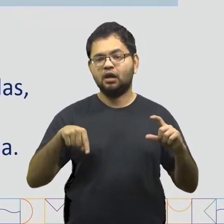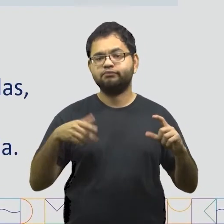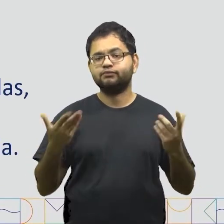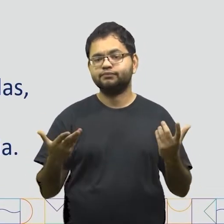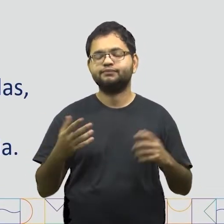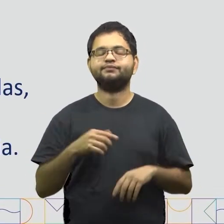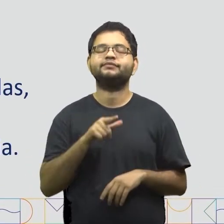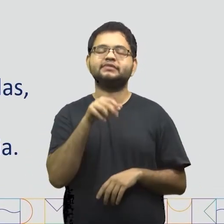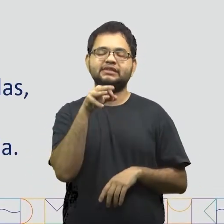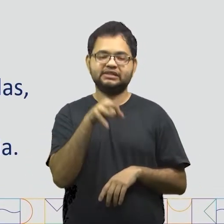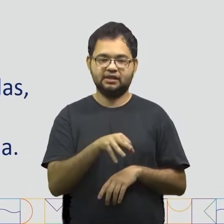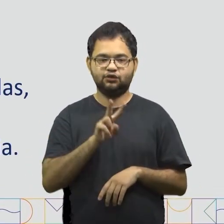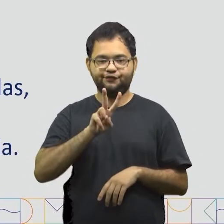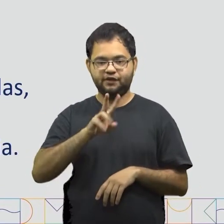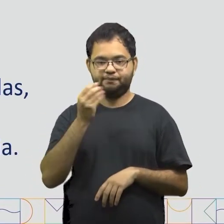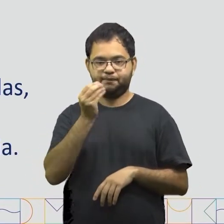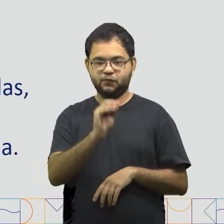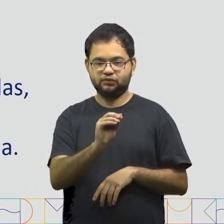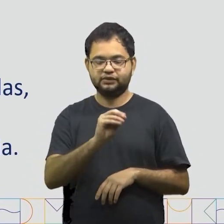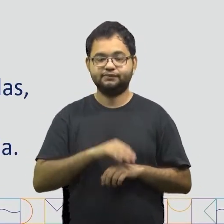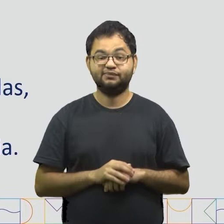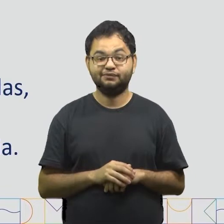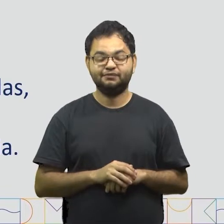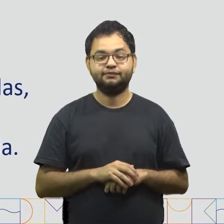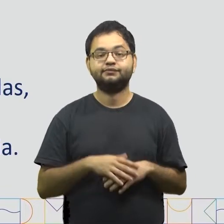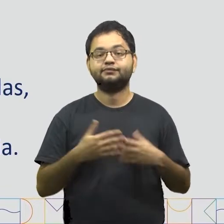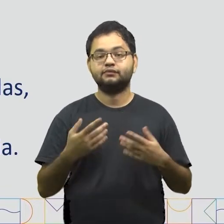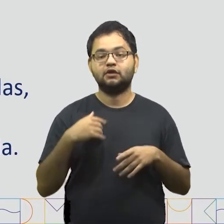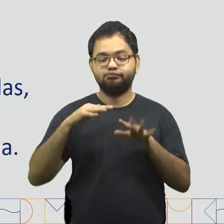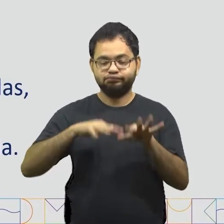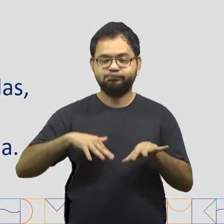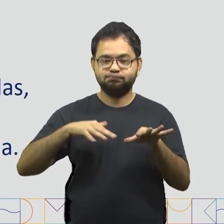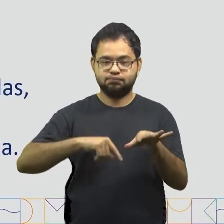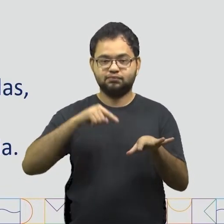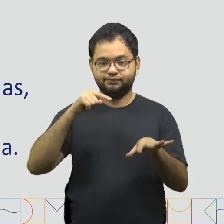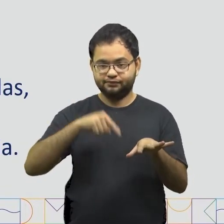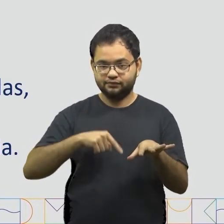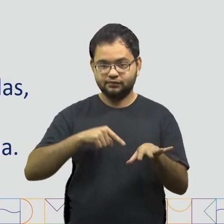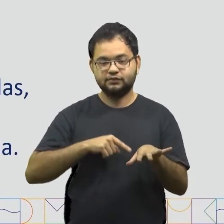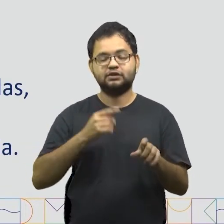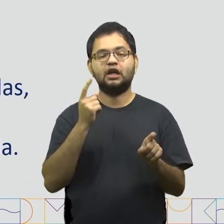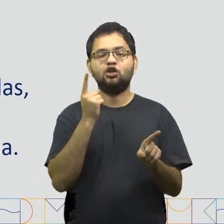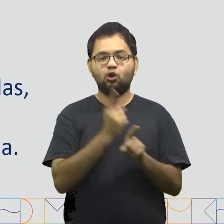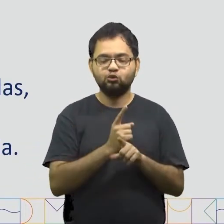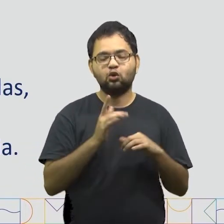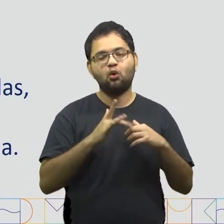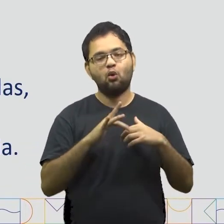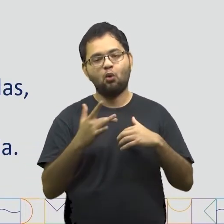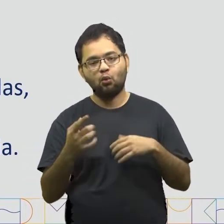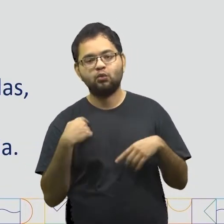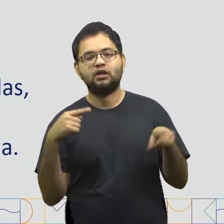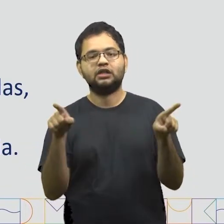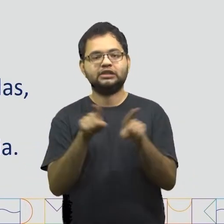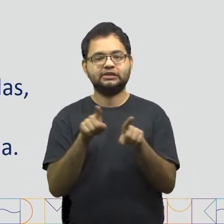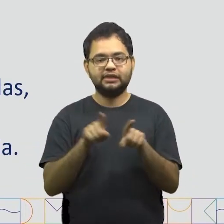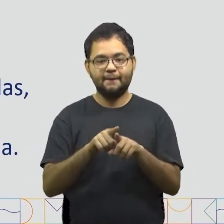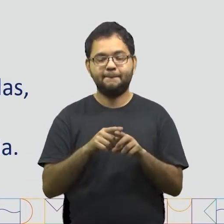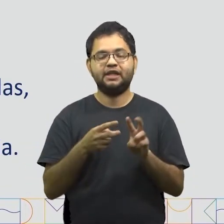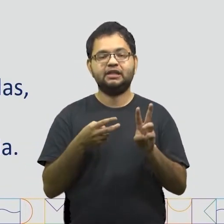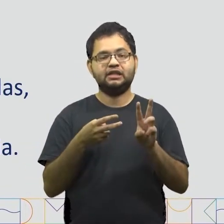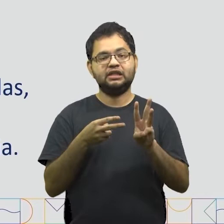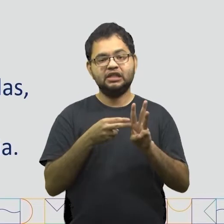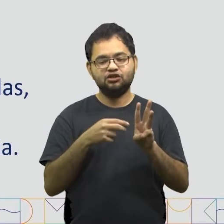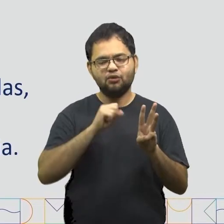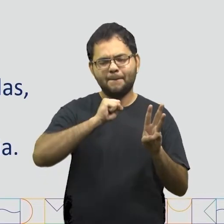é a verdadeira as bandeiras descobriram minas de ouro expandir o território da colônia